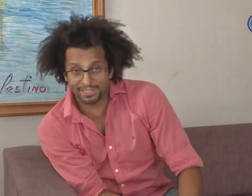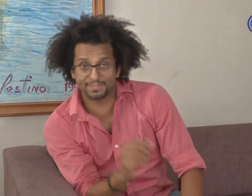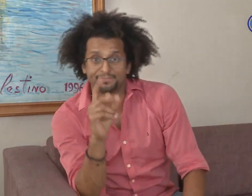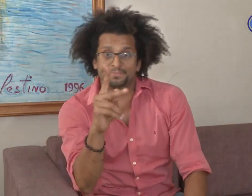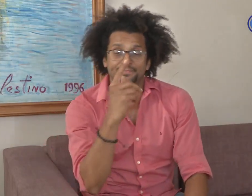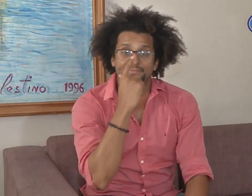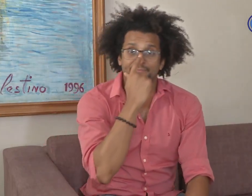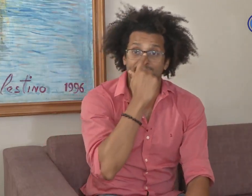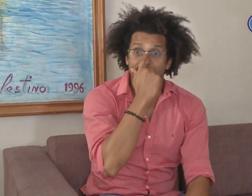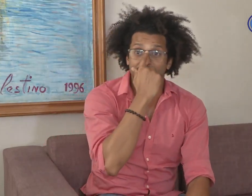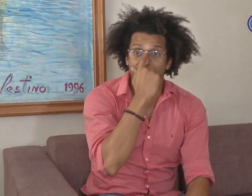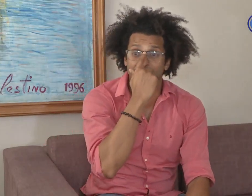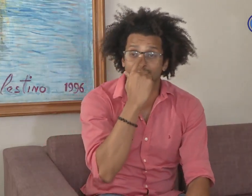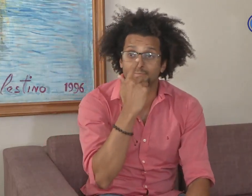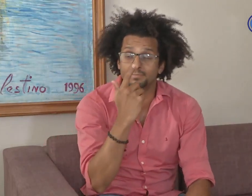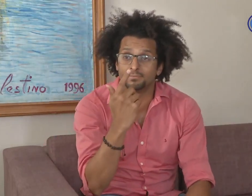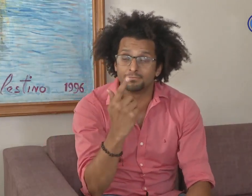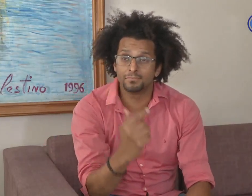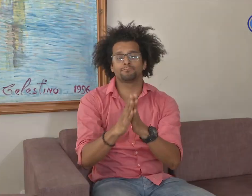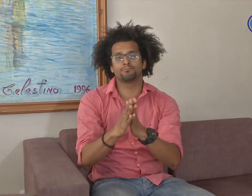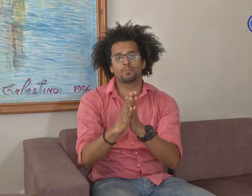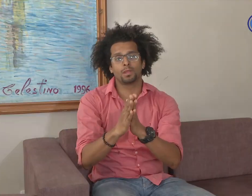câmera é essa? Vamos lá, ok.